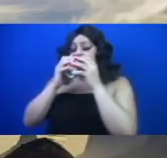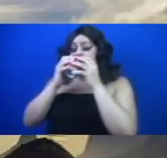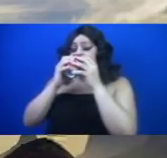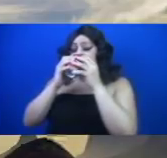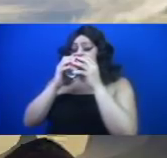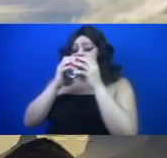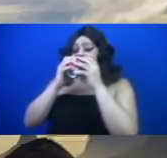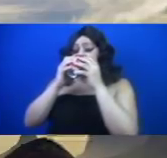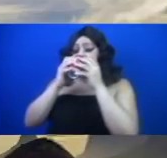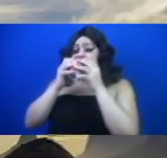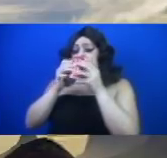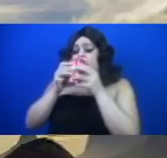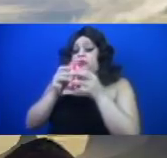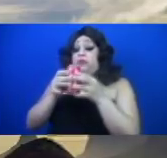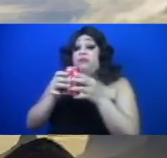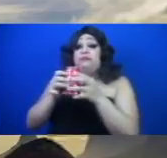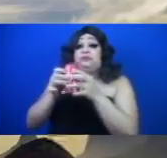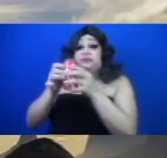palhaço que é.